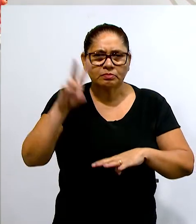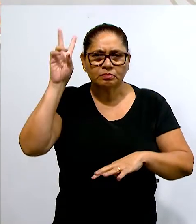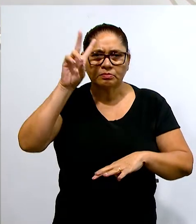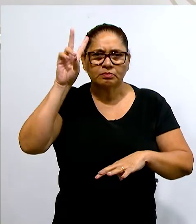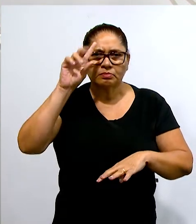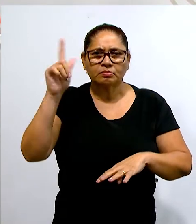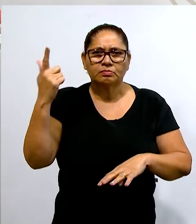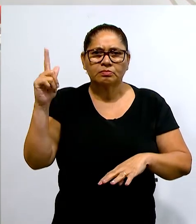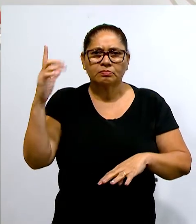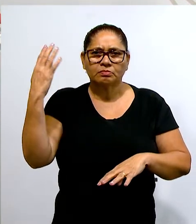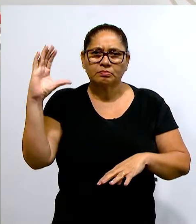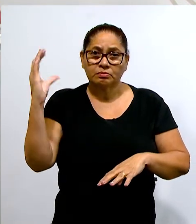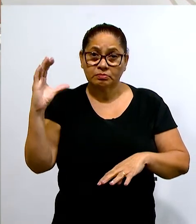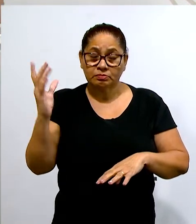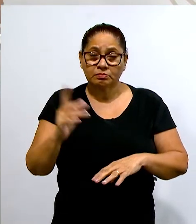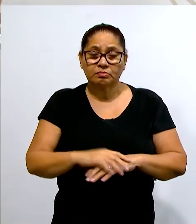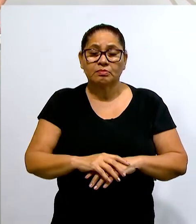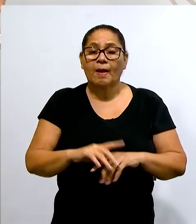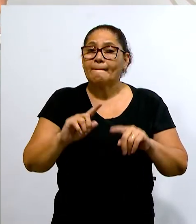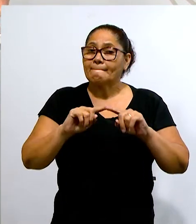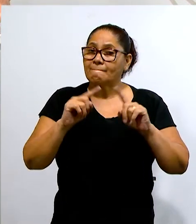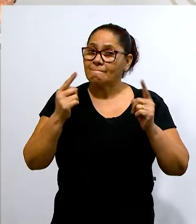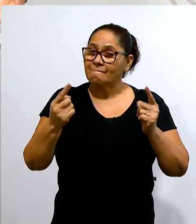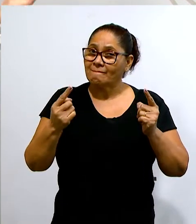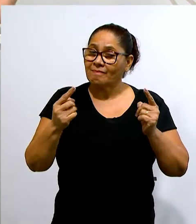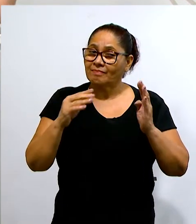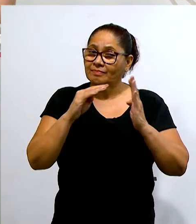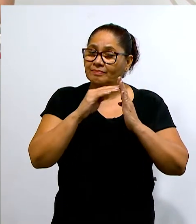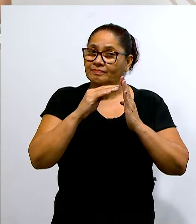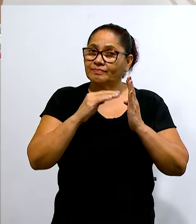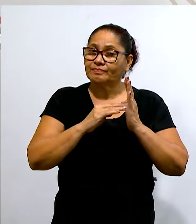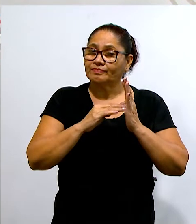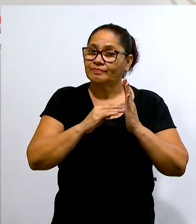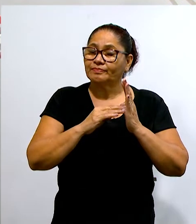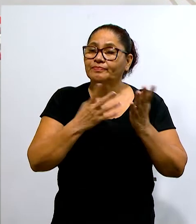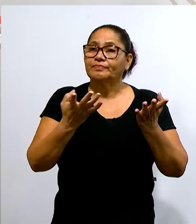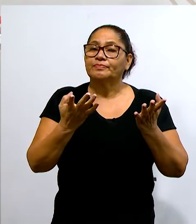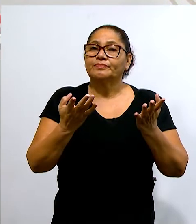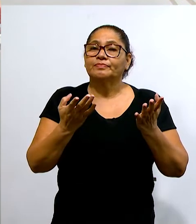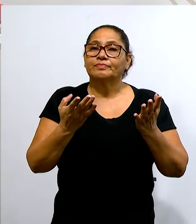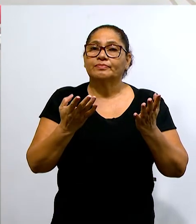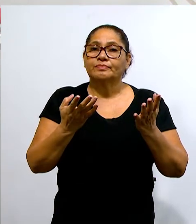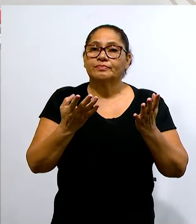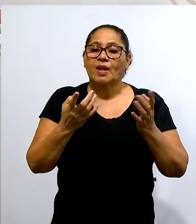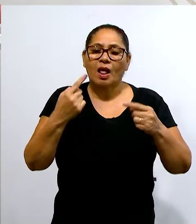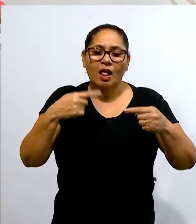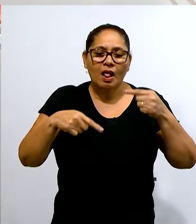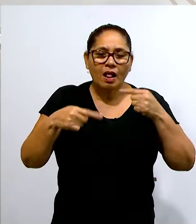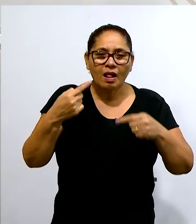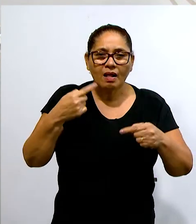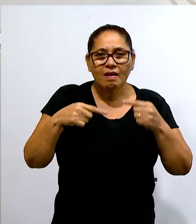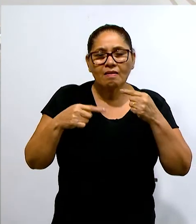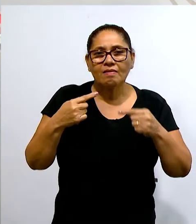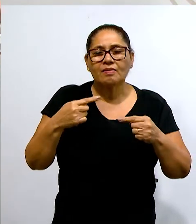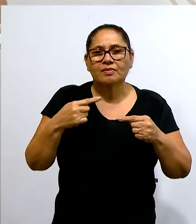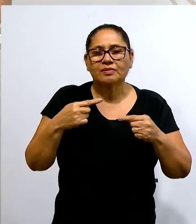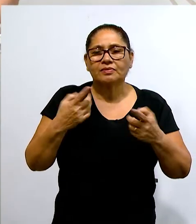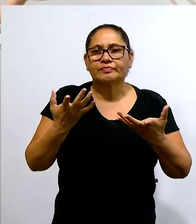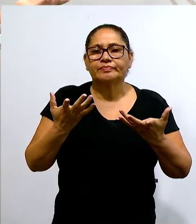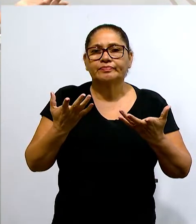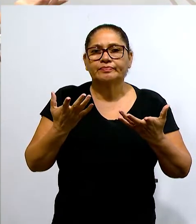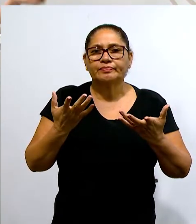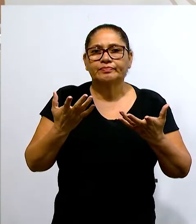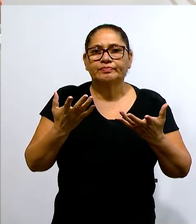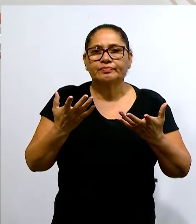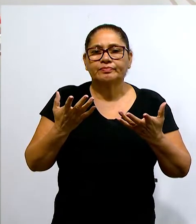da geografia, da ciência, mas métodos que esses conteúdos eles vão sendo discutidos ao longo